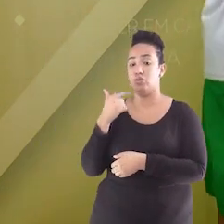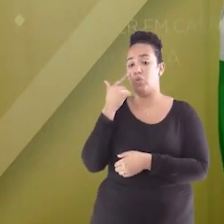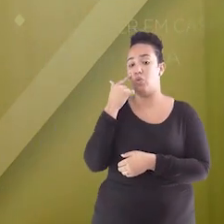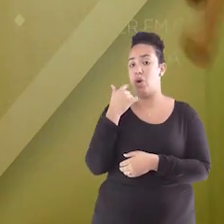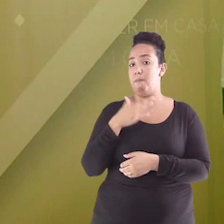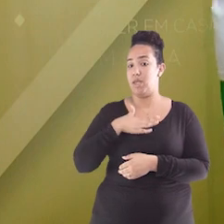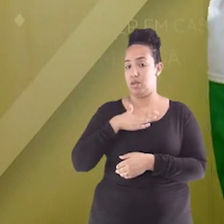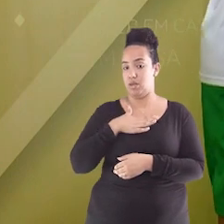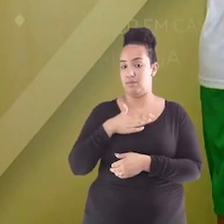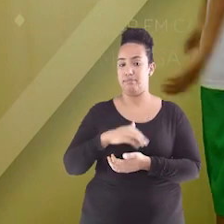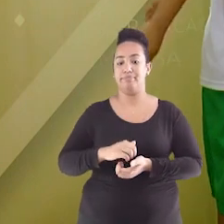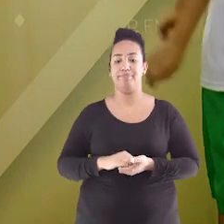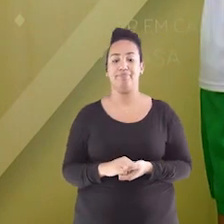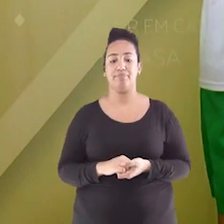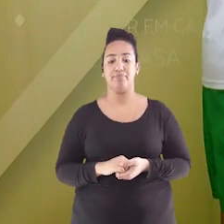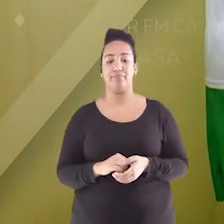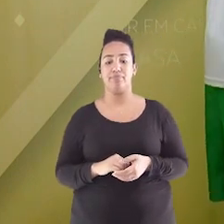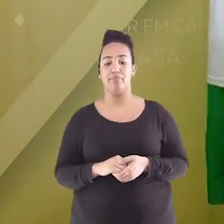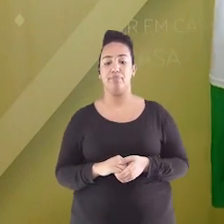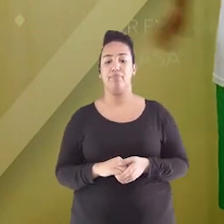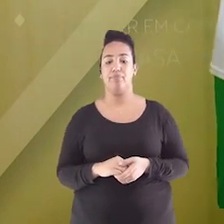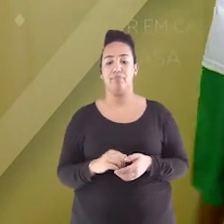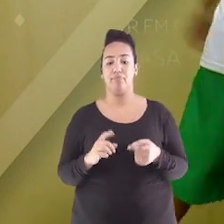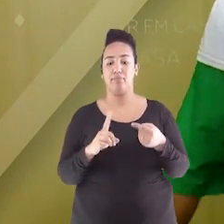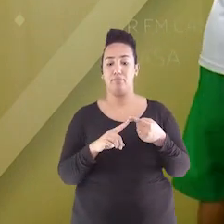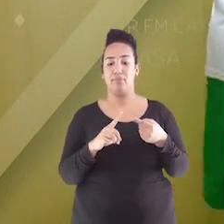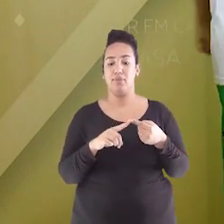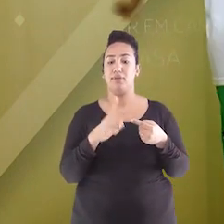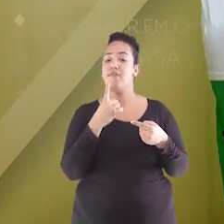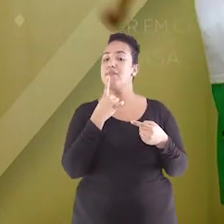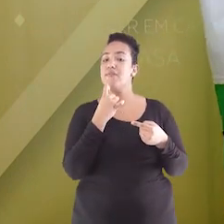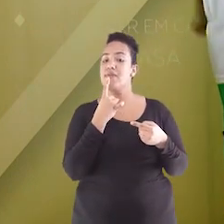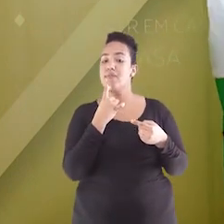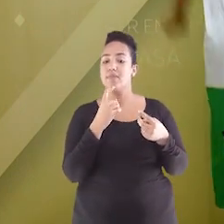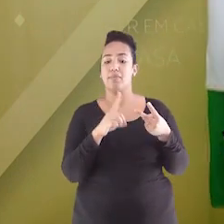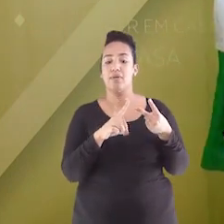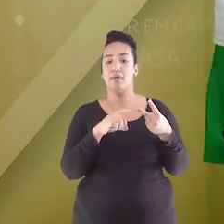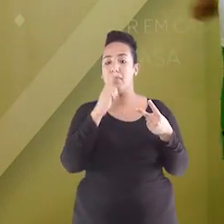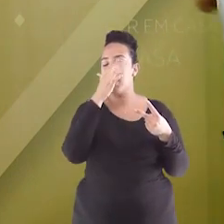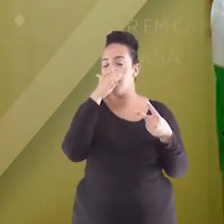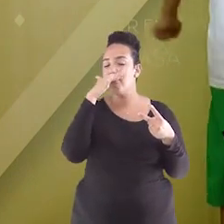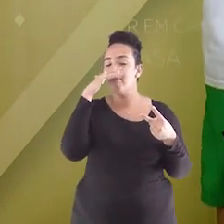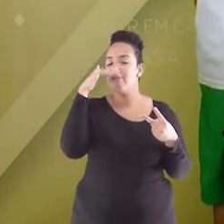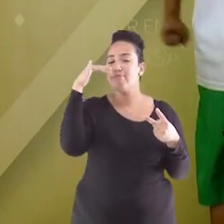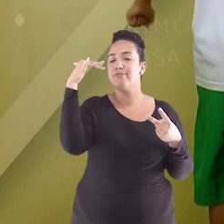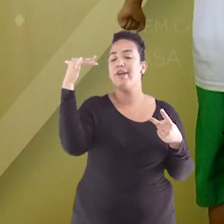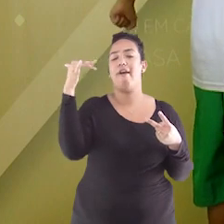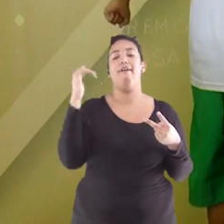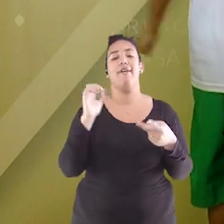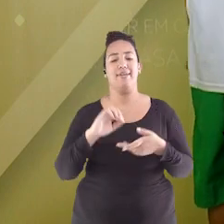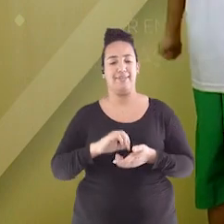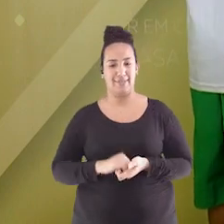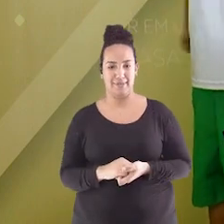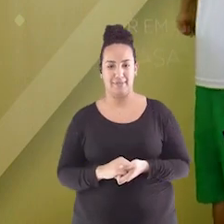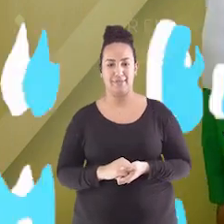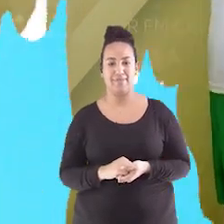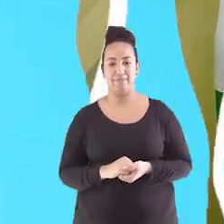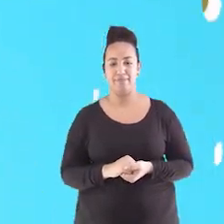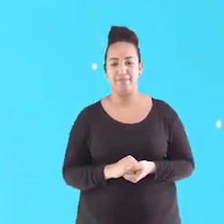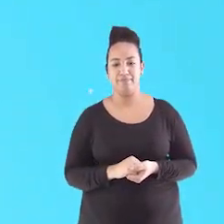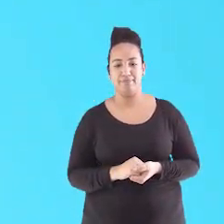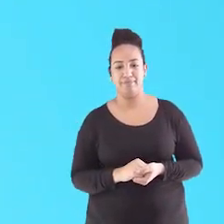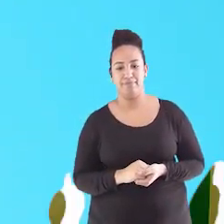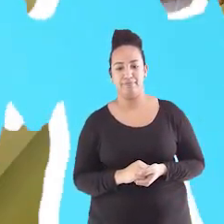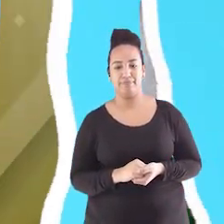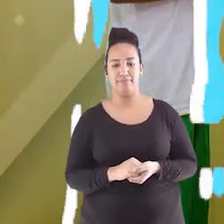coloquei? Vamos. Então vamos lá, hein? Vê aí. Eu coloquei vermelha e cheirosa. Isso aí.